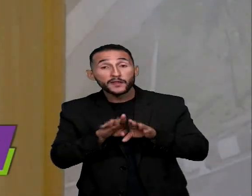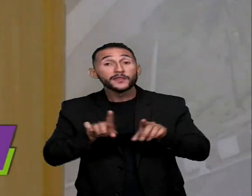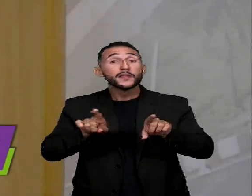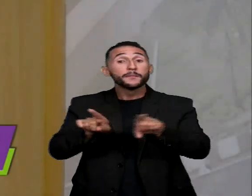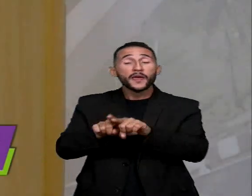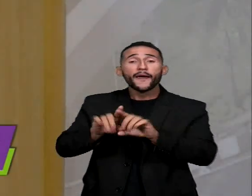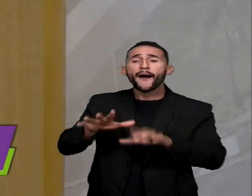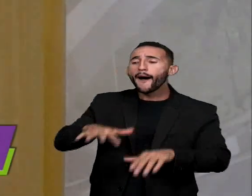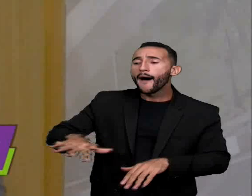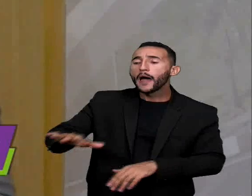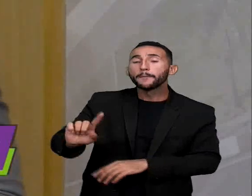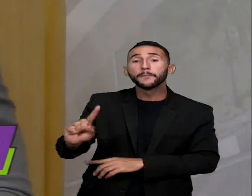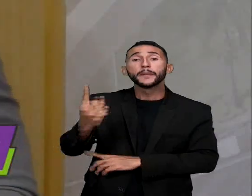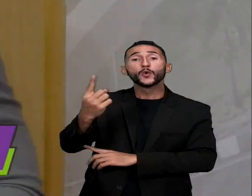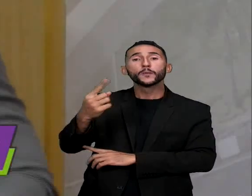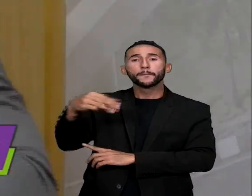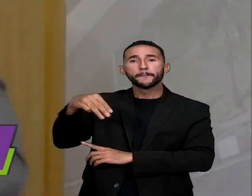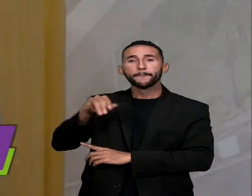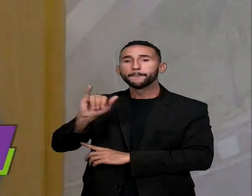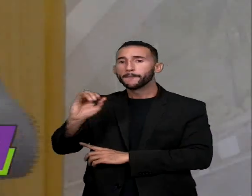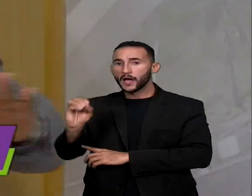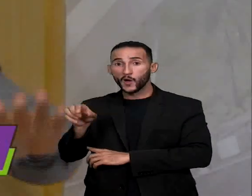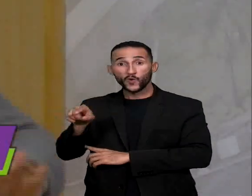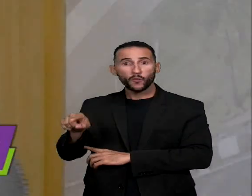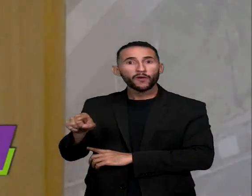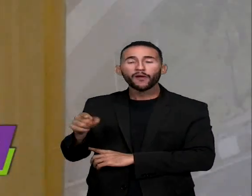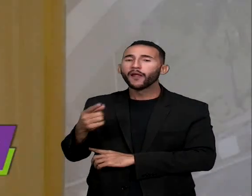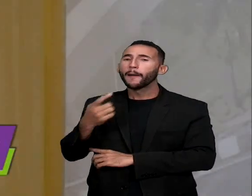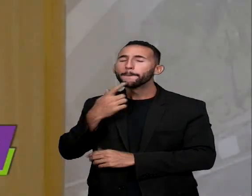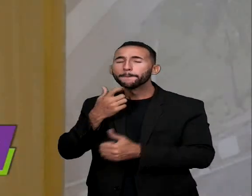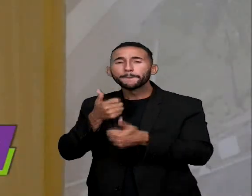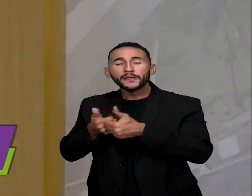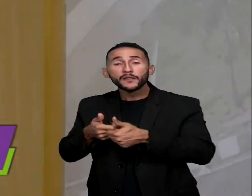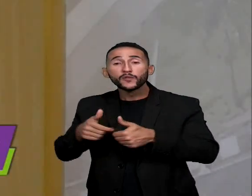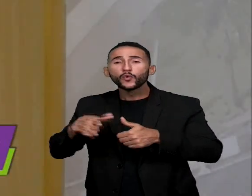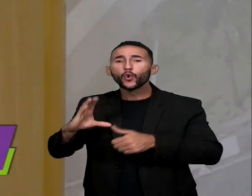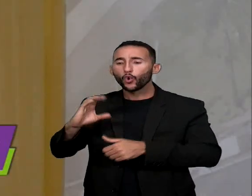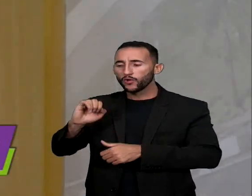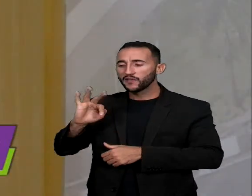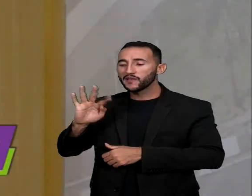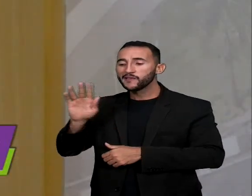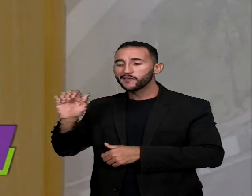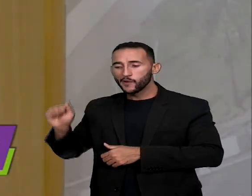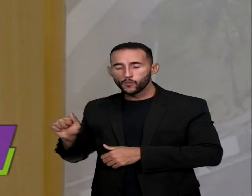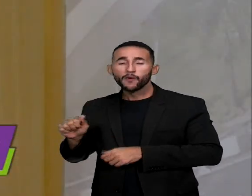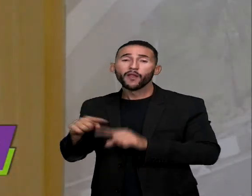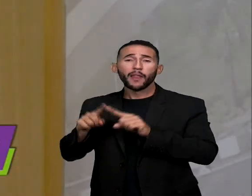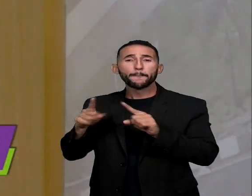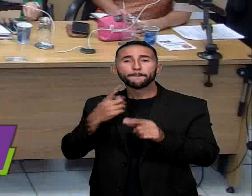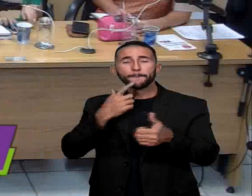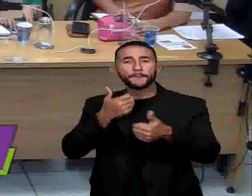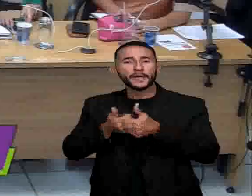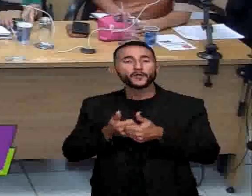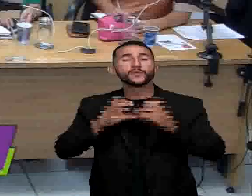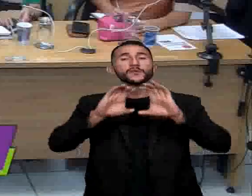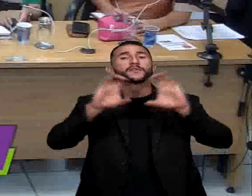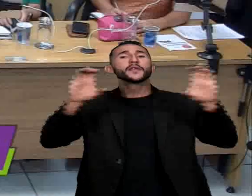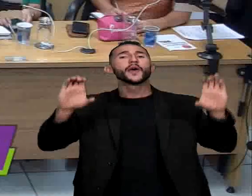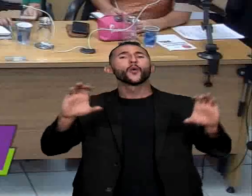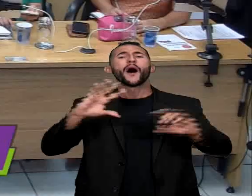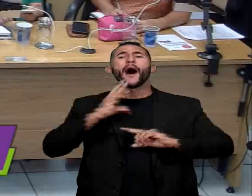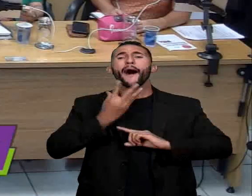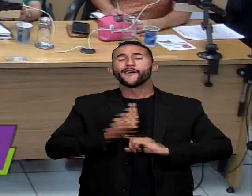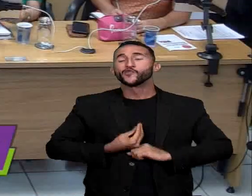do Conceição ali naquela área imensa que nós temos que é de fronte ao céu das Artes então é uma vai ser